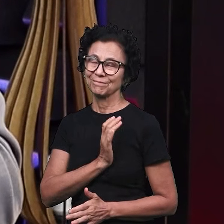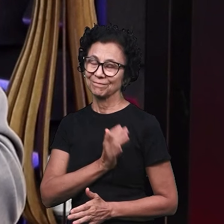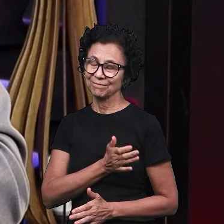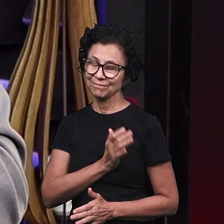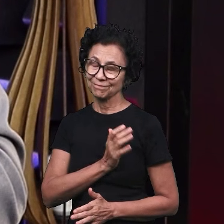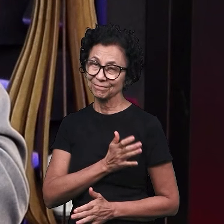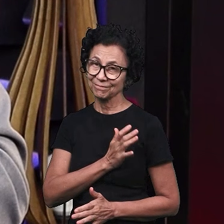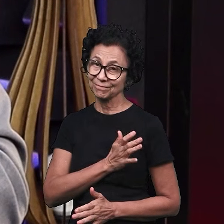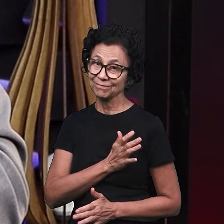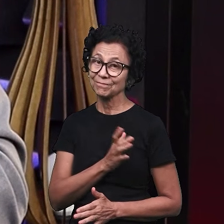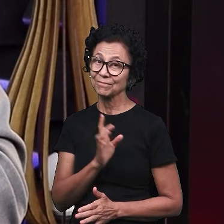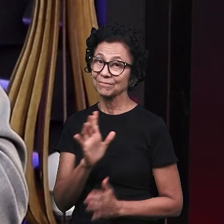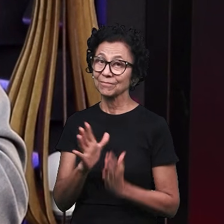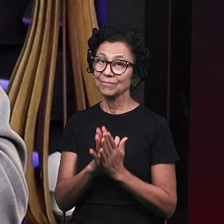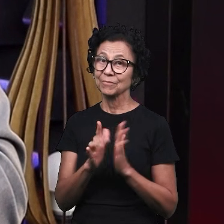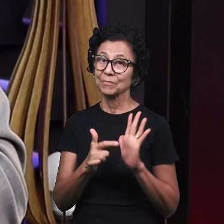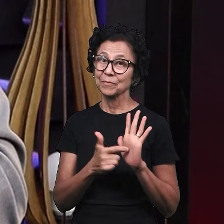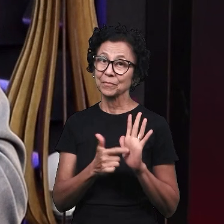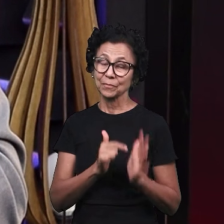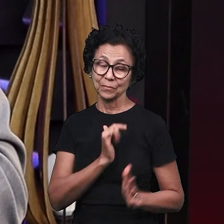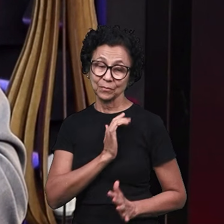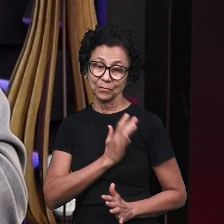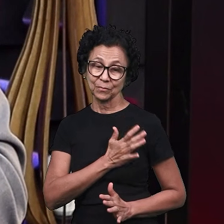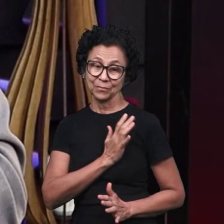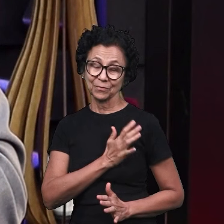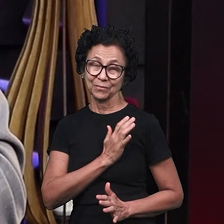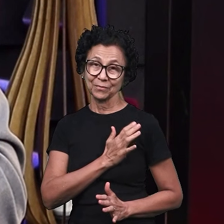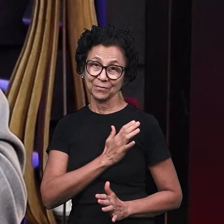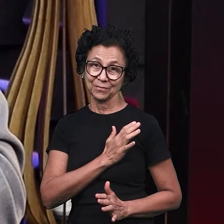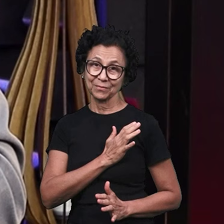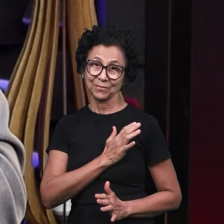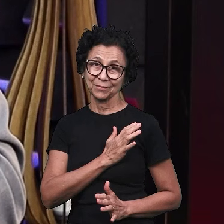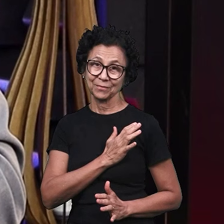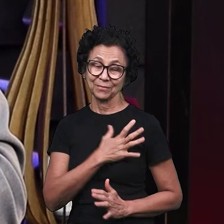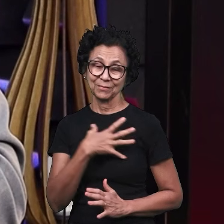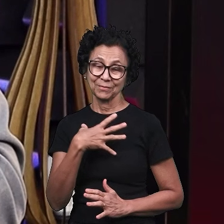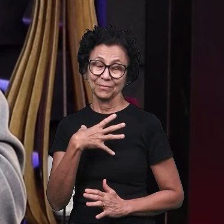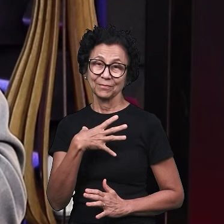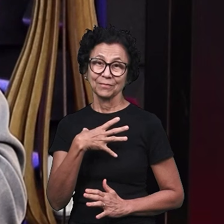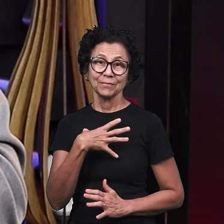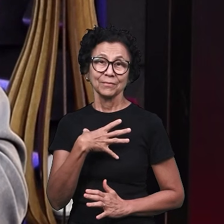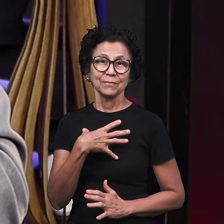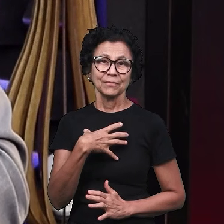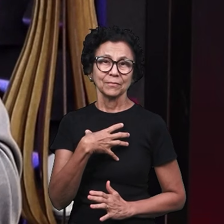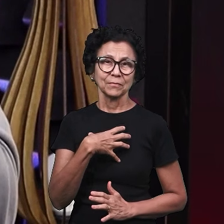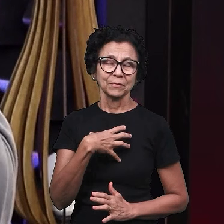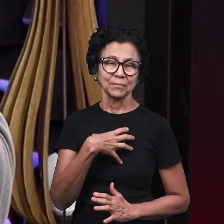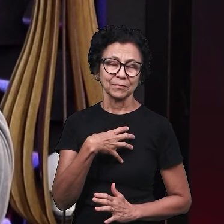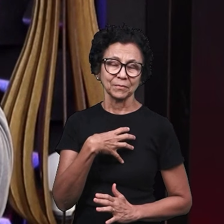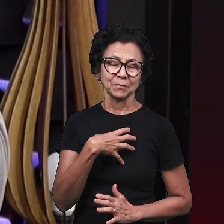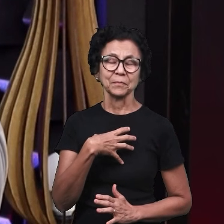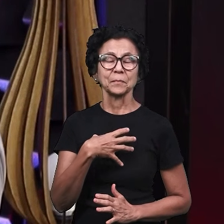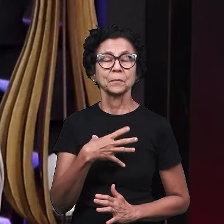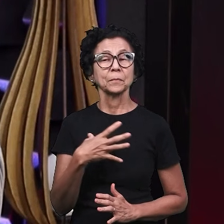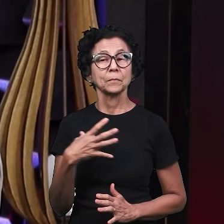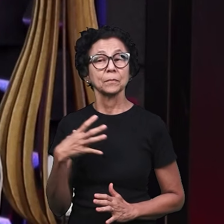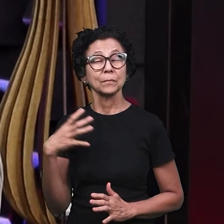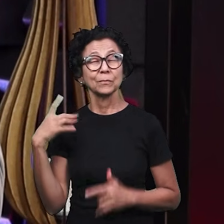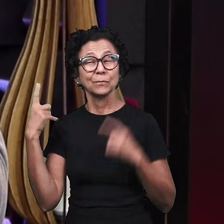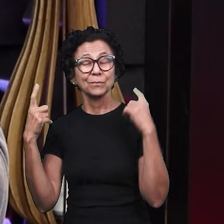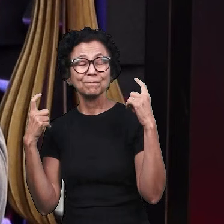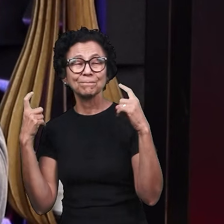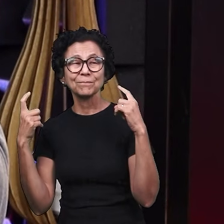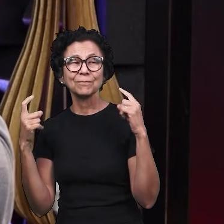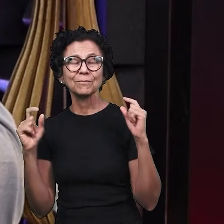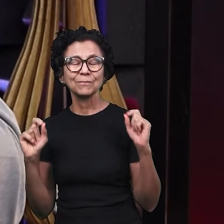Sim. A Bíblia diz que nós temos que preservar o coração porque dele procede as saídas da vida. Então a grande preocupação do Senhor